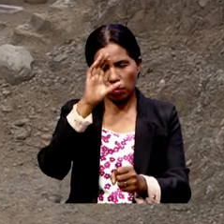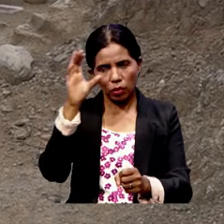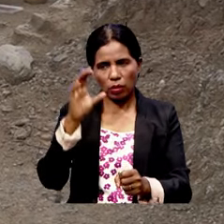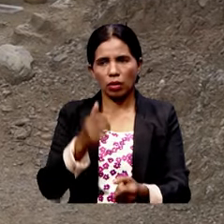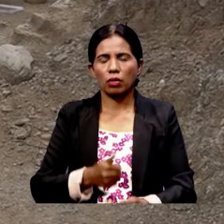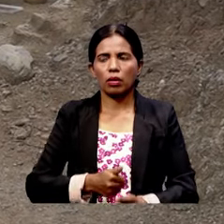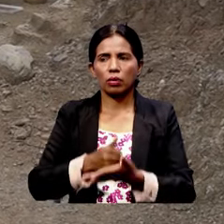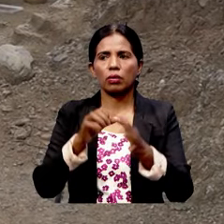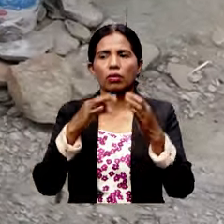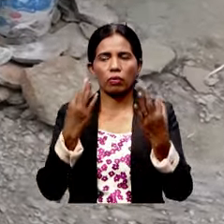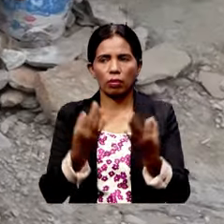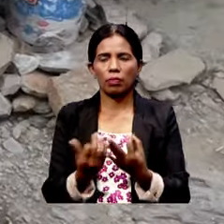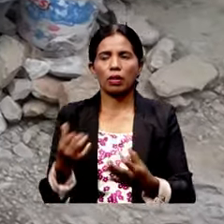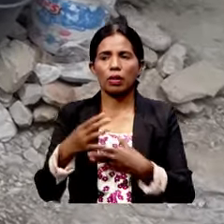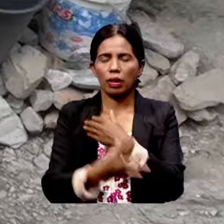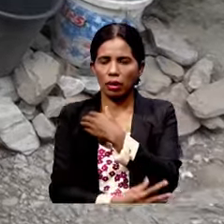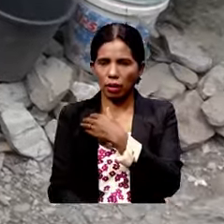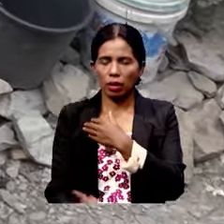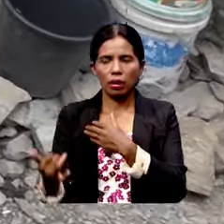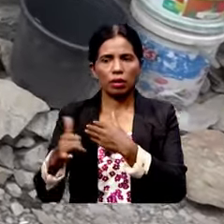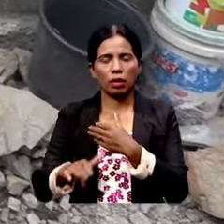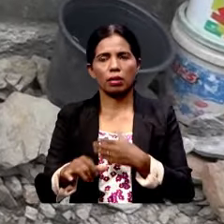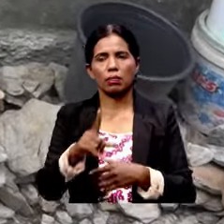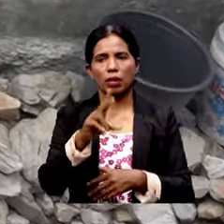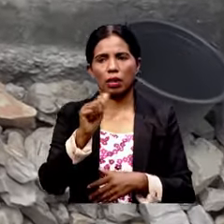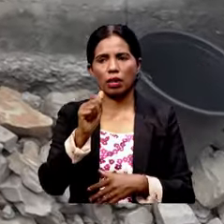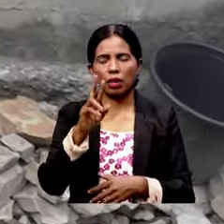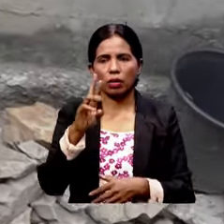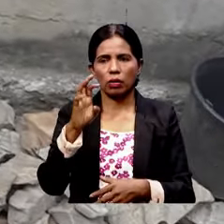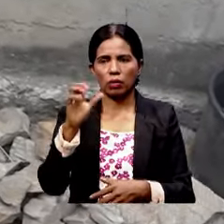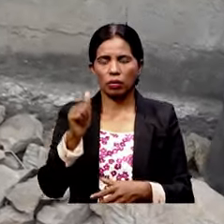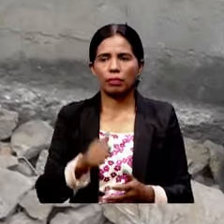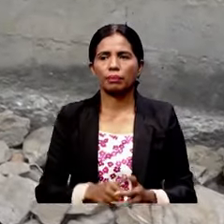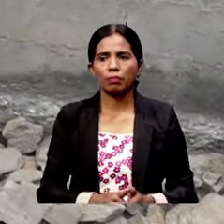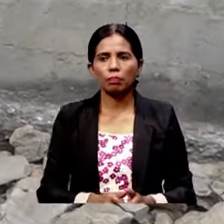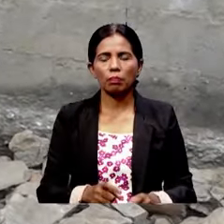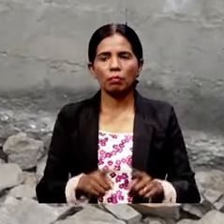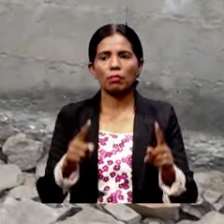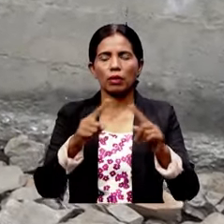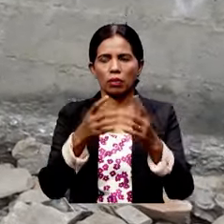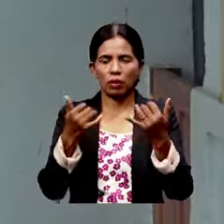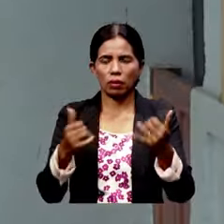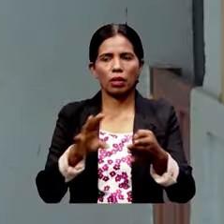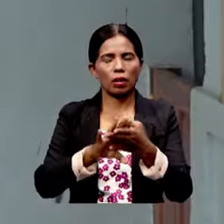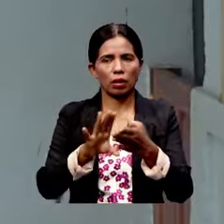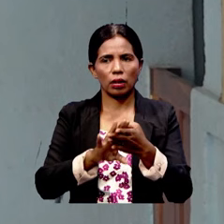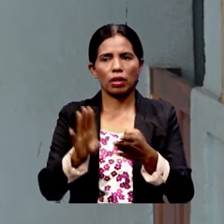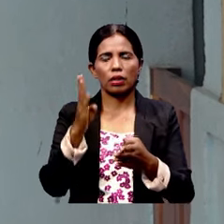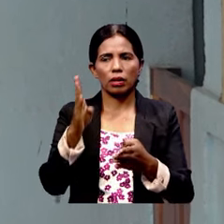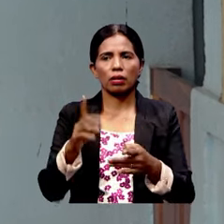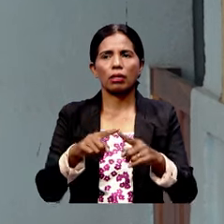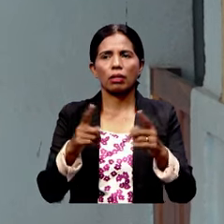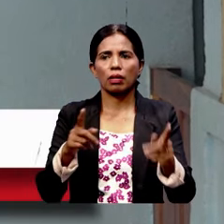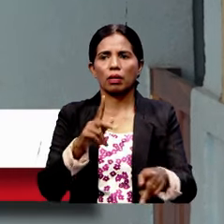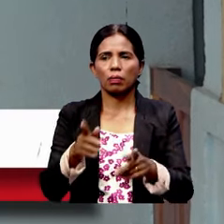tulum família vulnerável ne Lulio Laura Mendonça. Nya deficiente rin mai veto agora ne nya carta eleitoral nos ia mas é